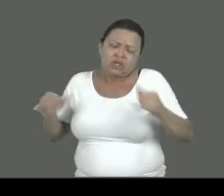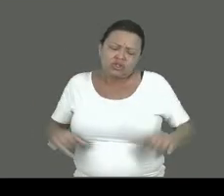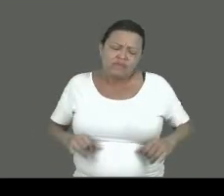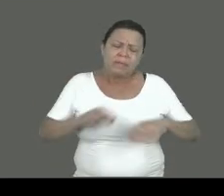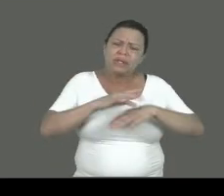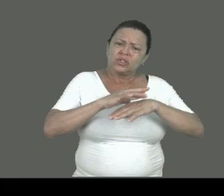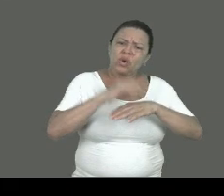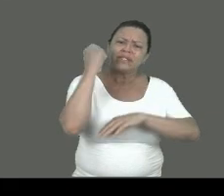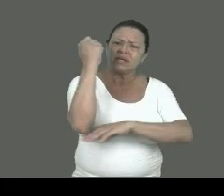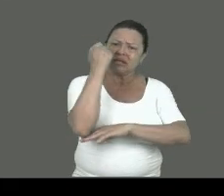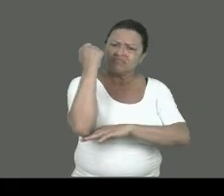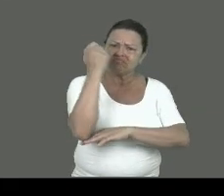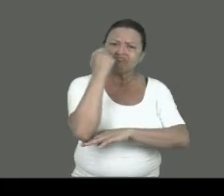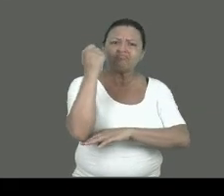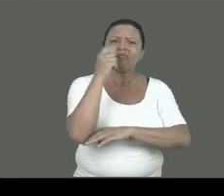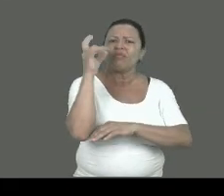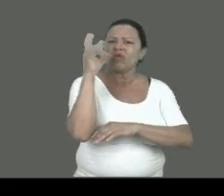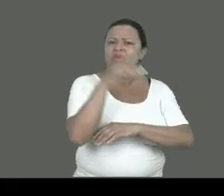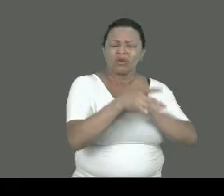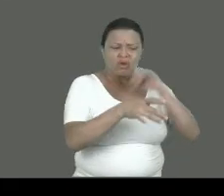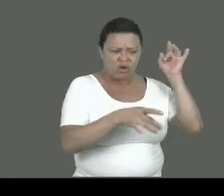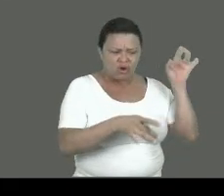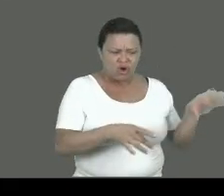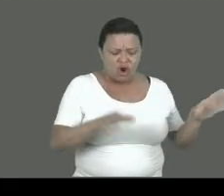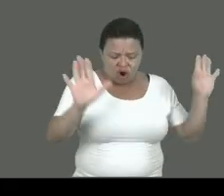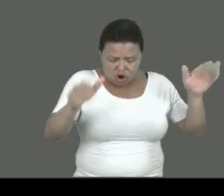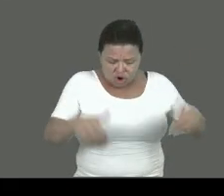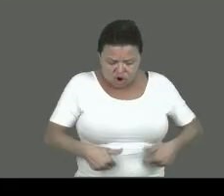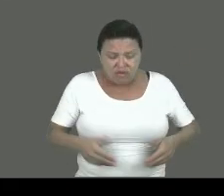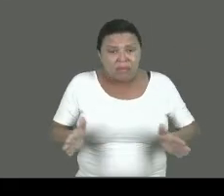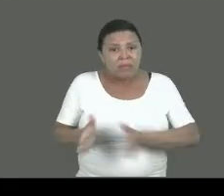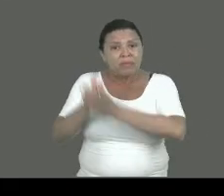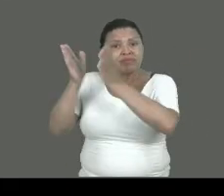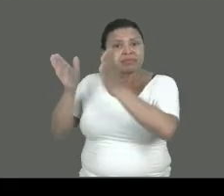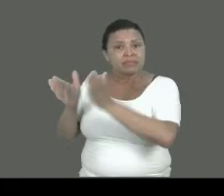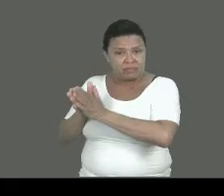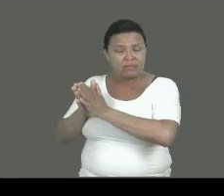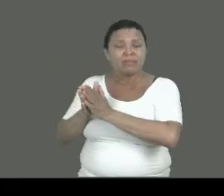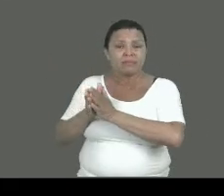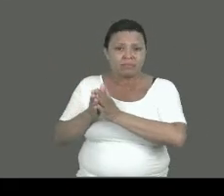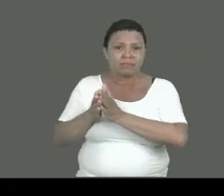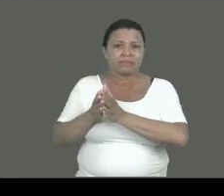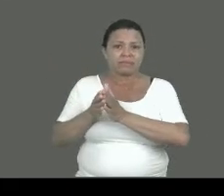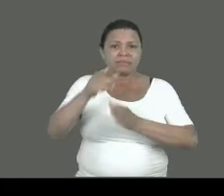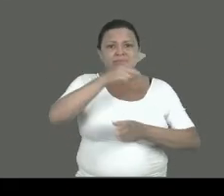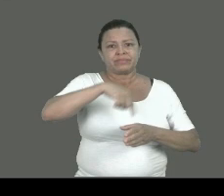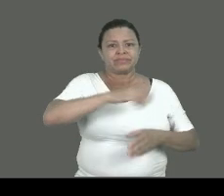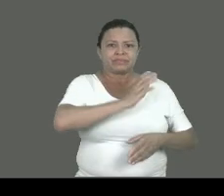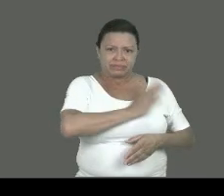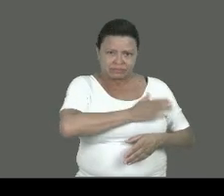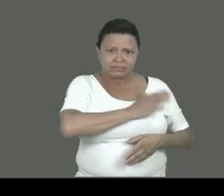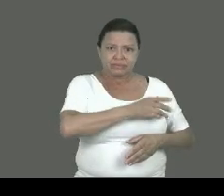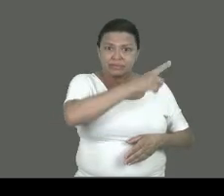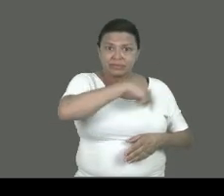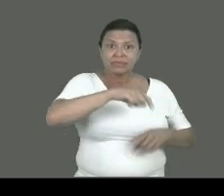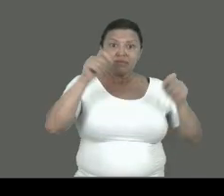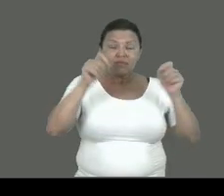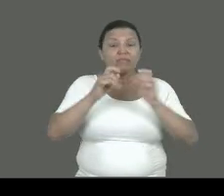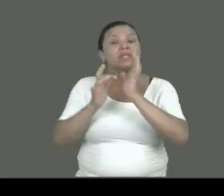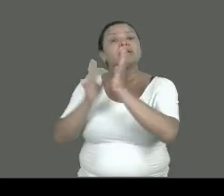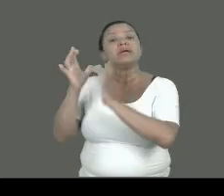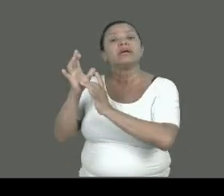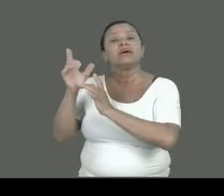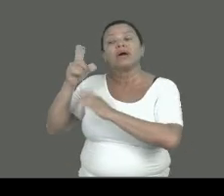doença grave, sofrendo com um abandono, sofrendo com a fome ou com a pobreza. Possa alcançar todos esses corações e que o Mestre